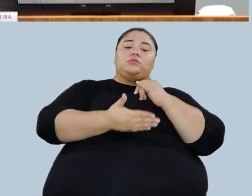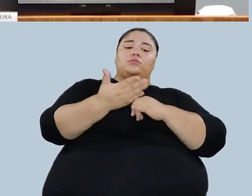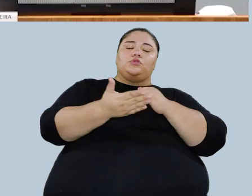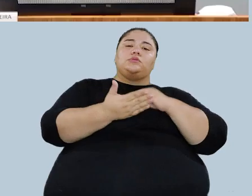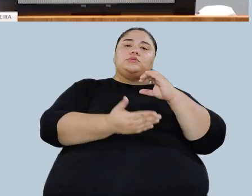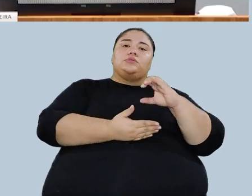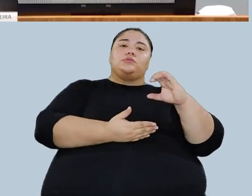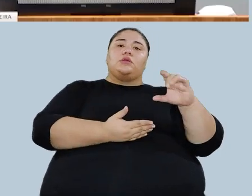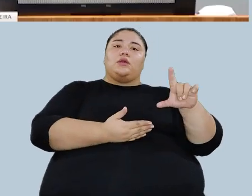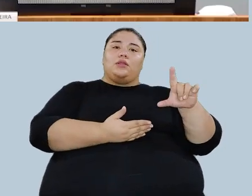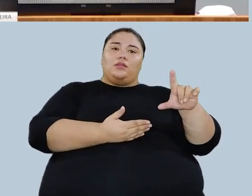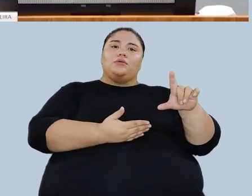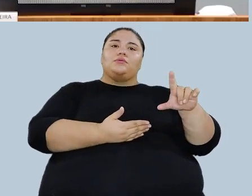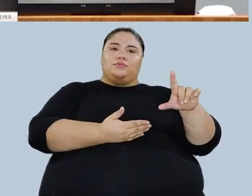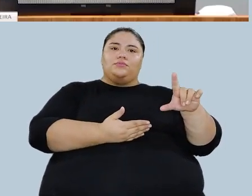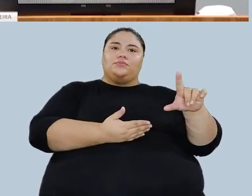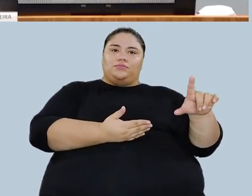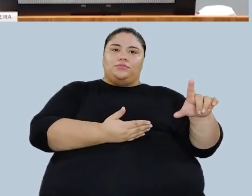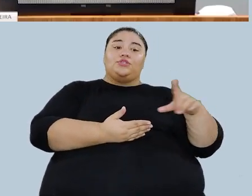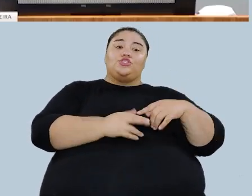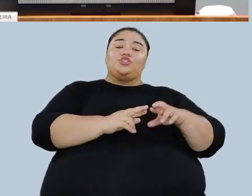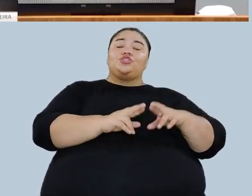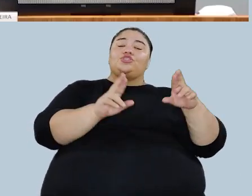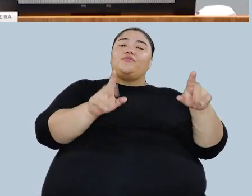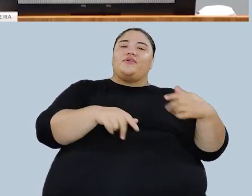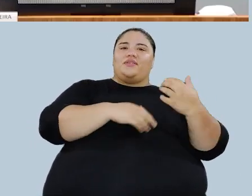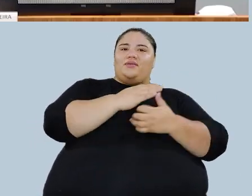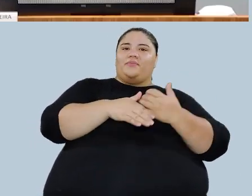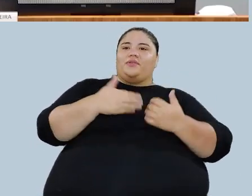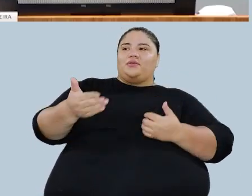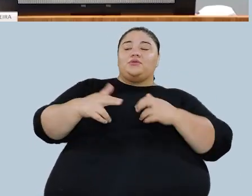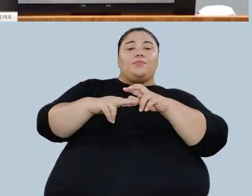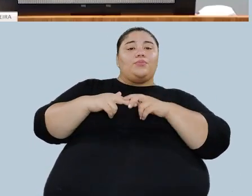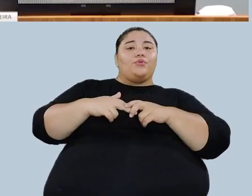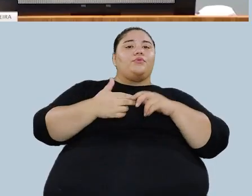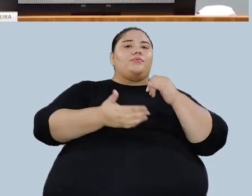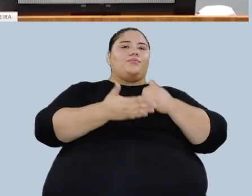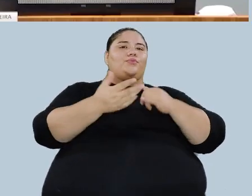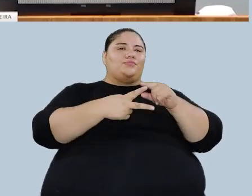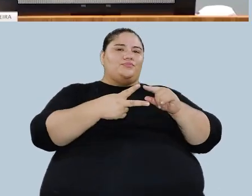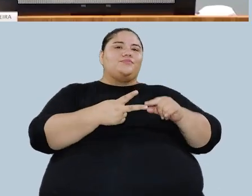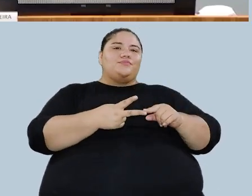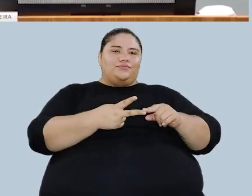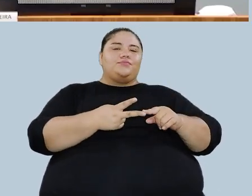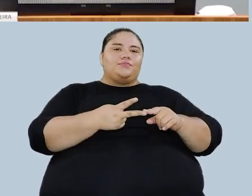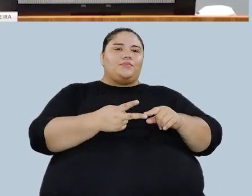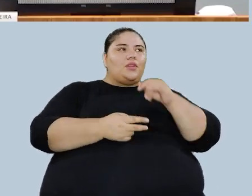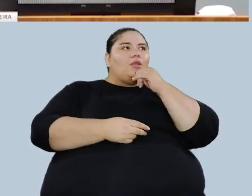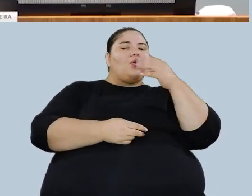renda da CSLL é diferenciado das demais empresas, justamente por conta do PIS e da COFINS. Pelo regime